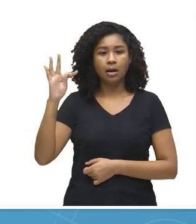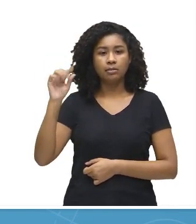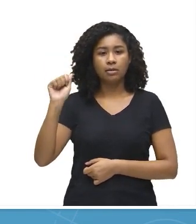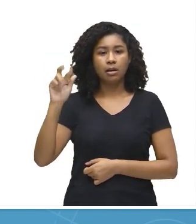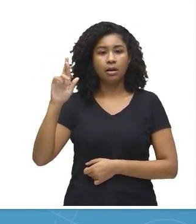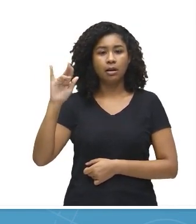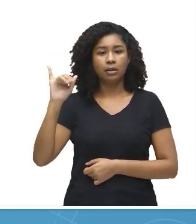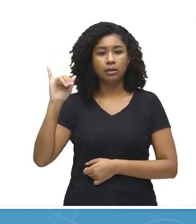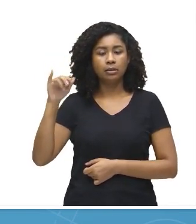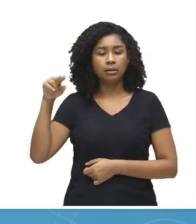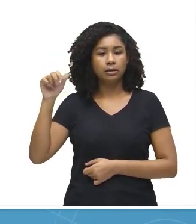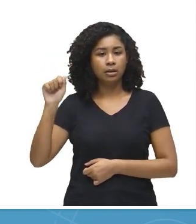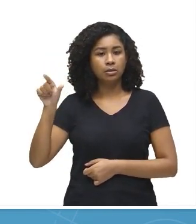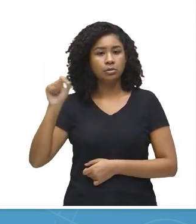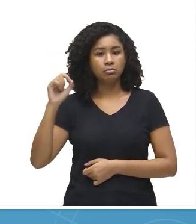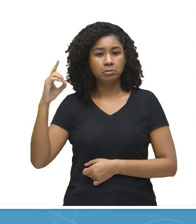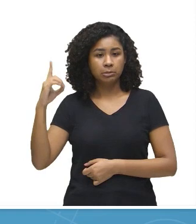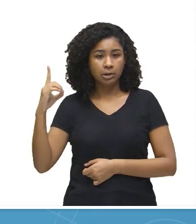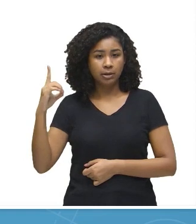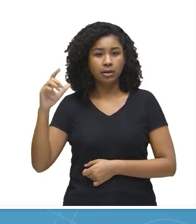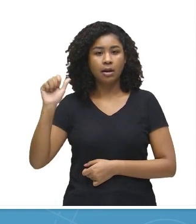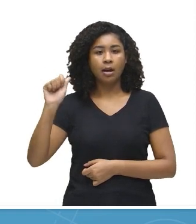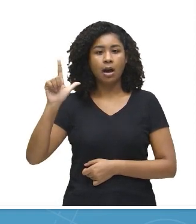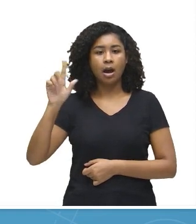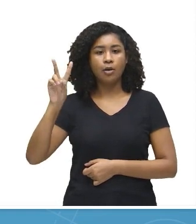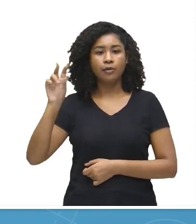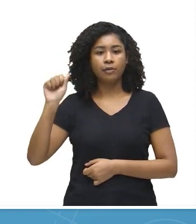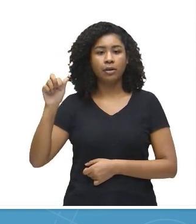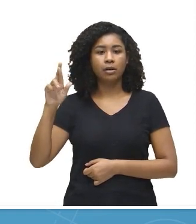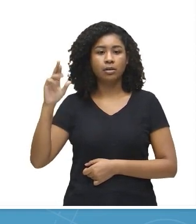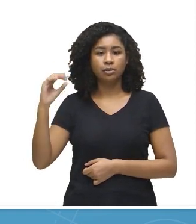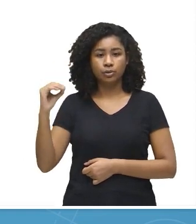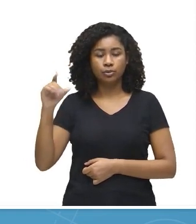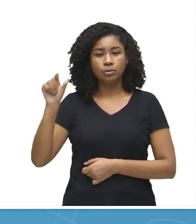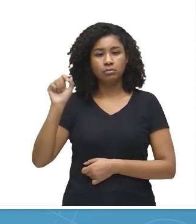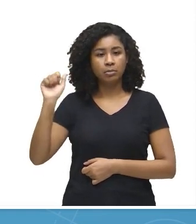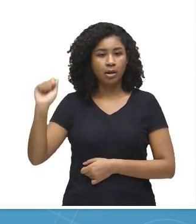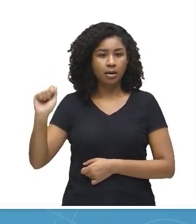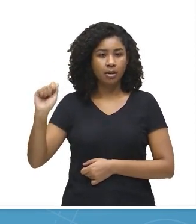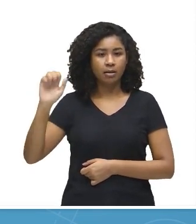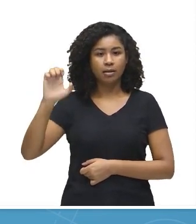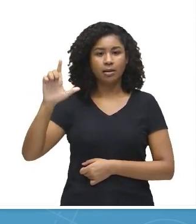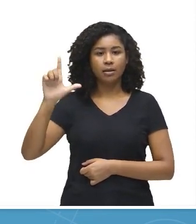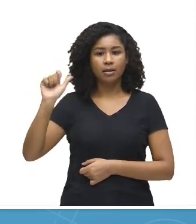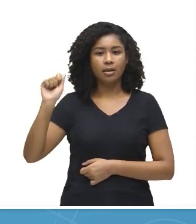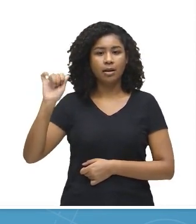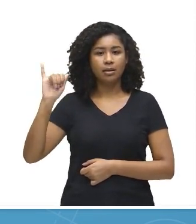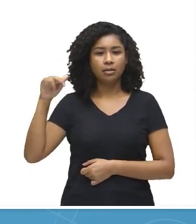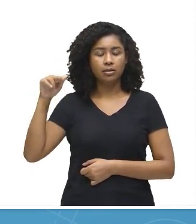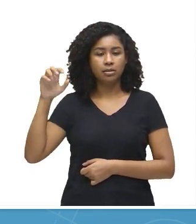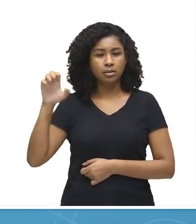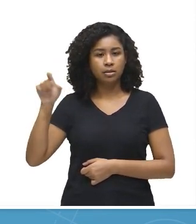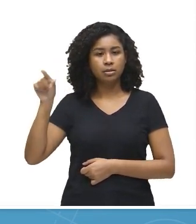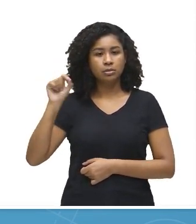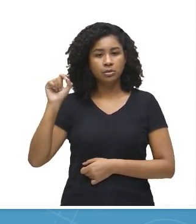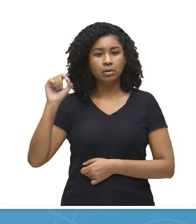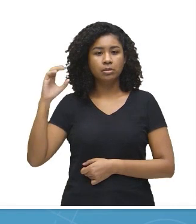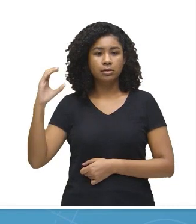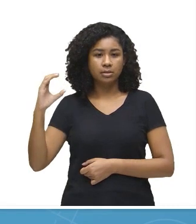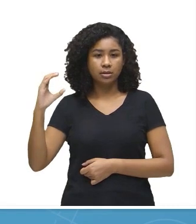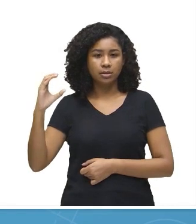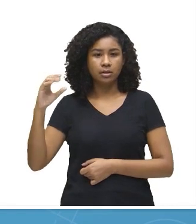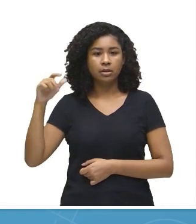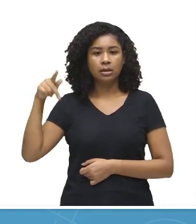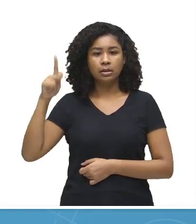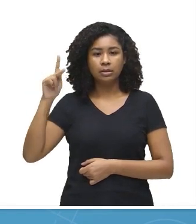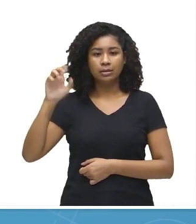não respondeu, Álvaro respondeu a letra A Elaine, letra C, o Kelvin, a letra